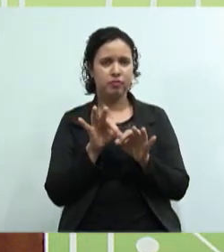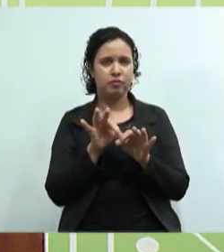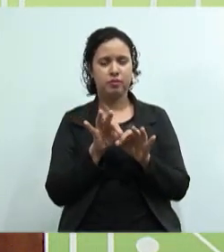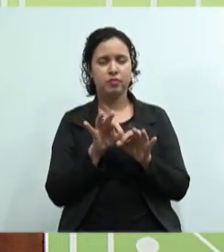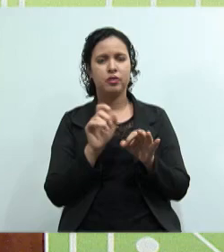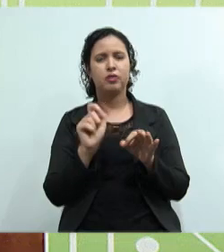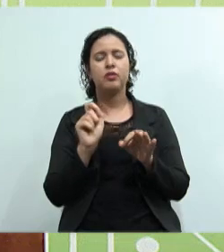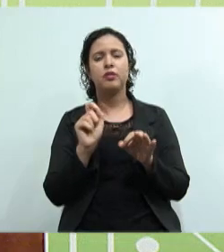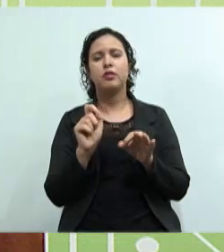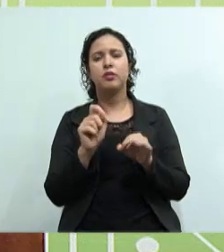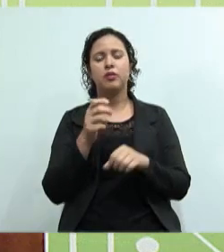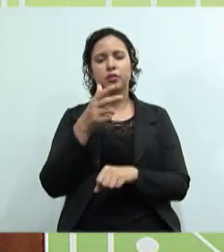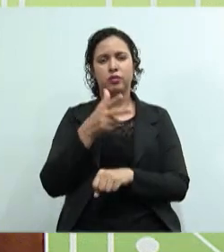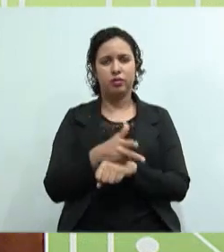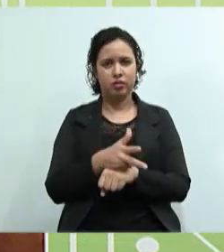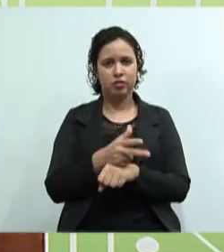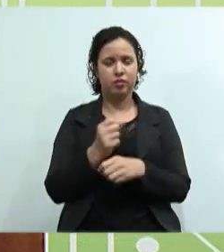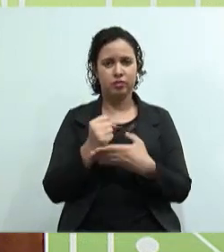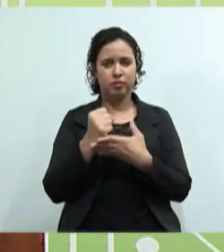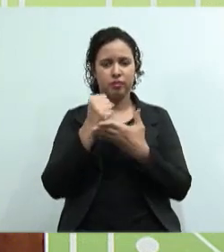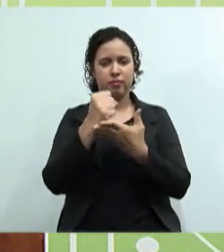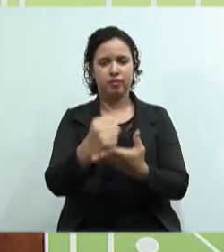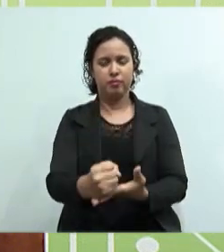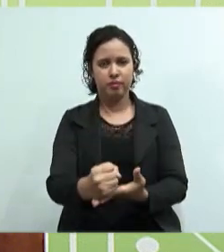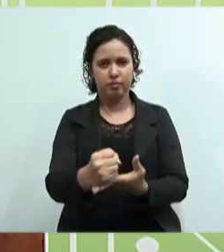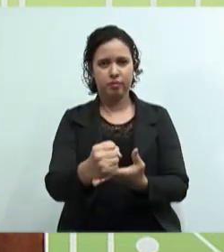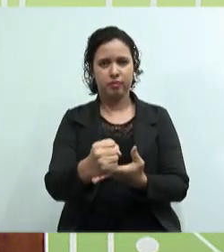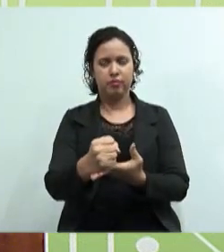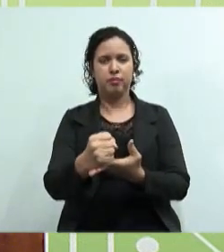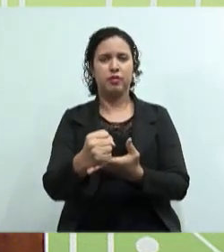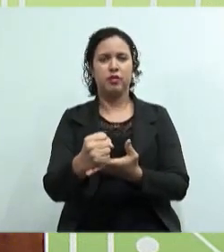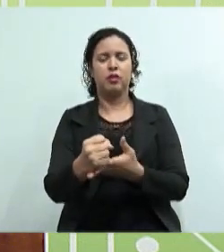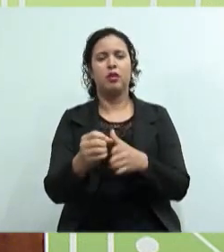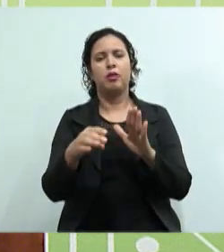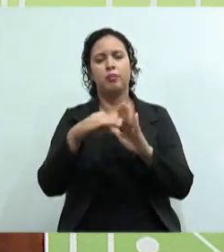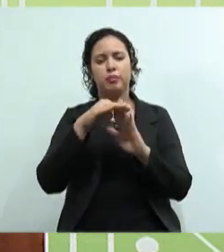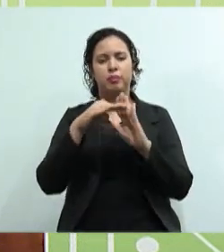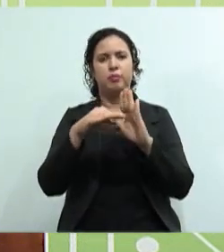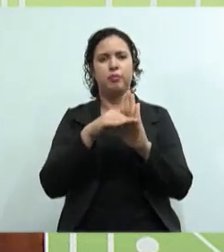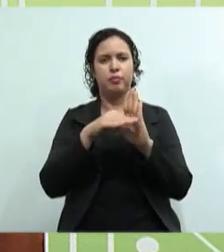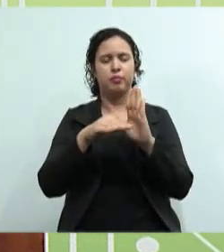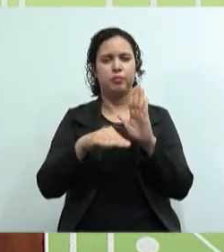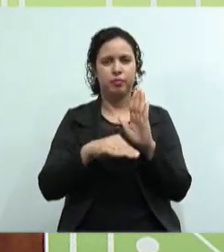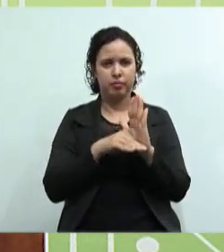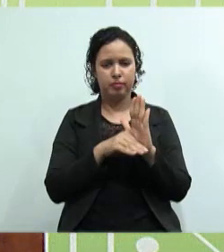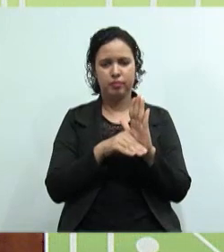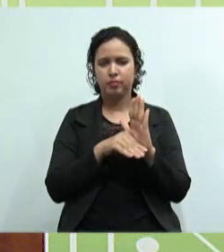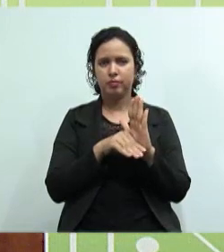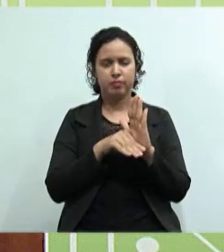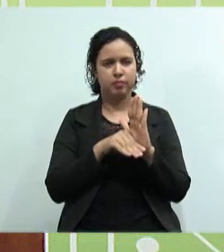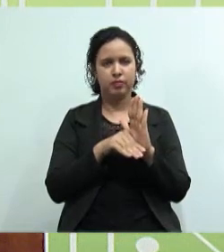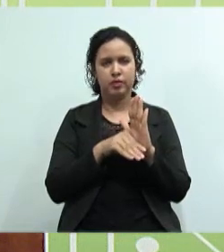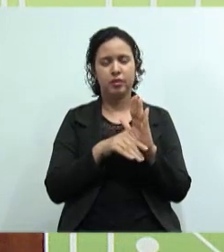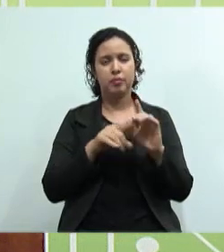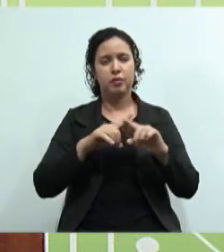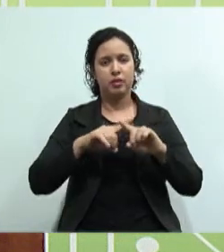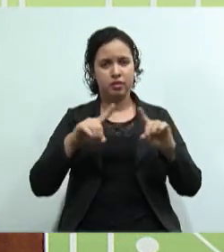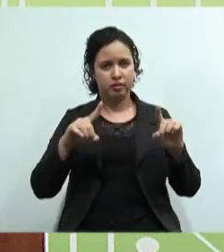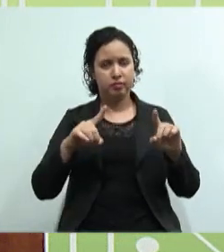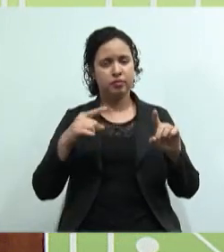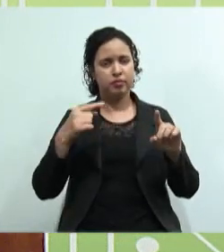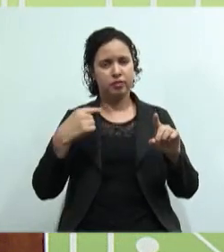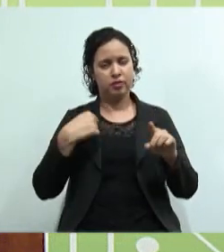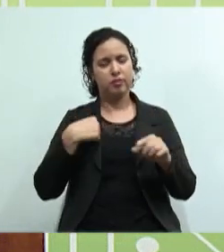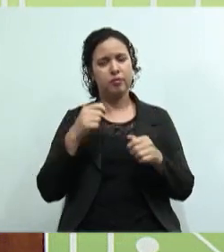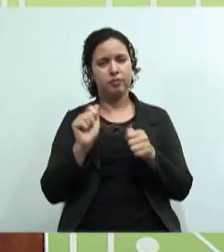ela fornece subsídios. É claro que ela não está passo a passo como eu pretendo construir o tutorial para vocês, tá certo? Eu